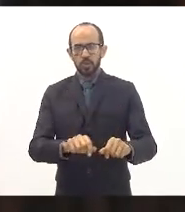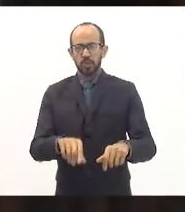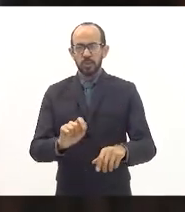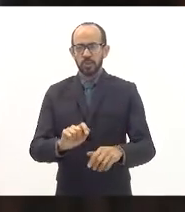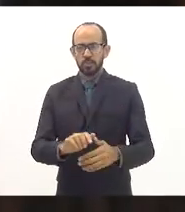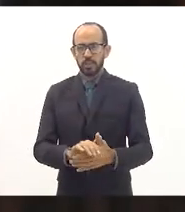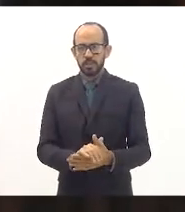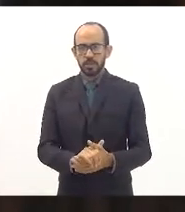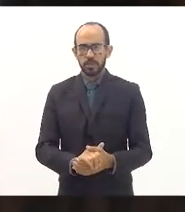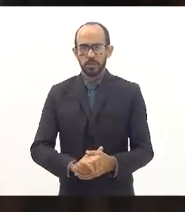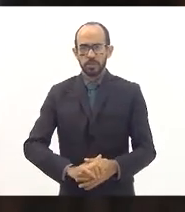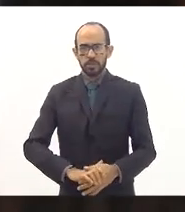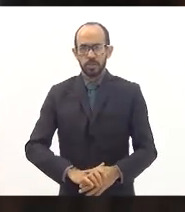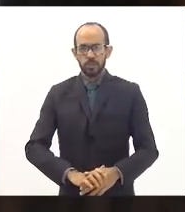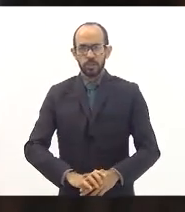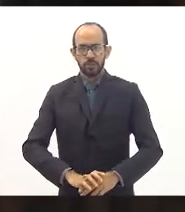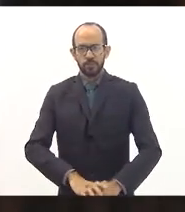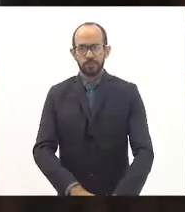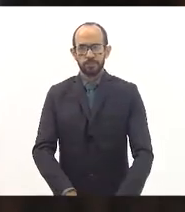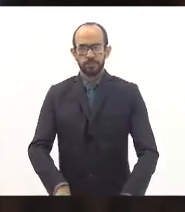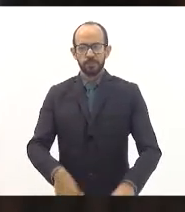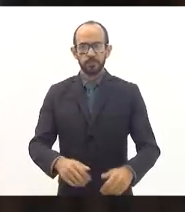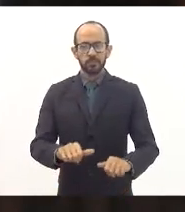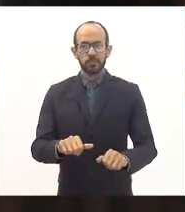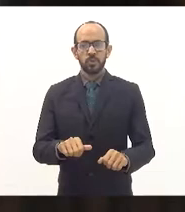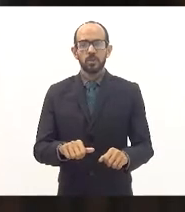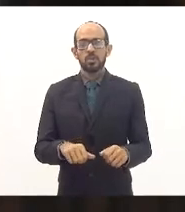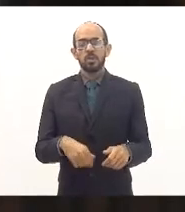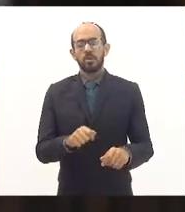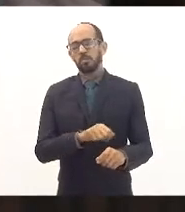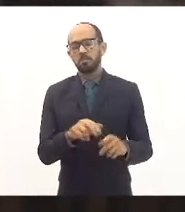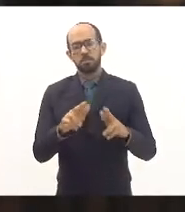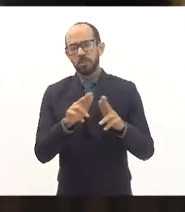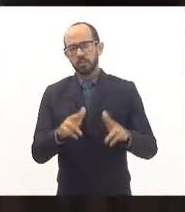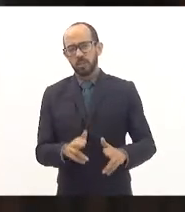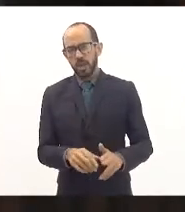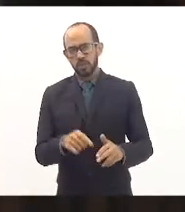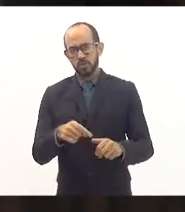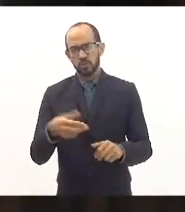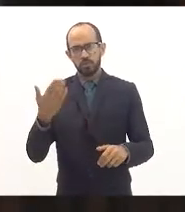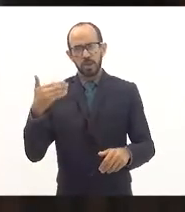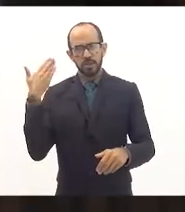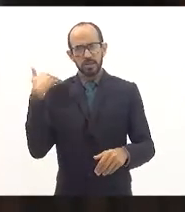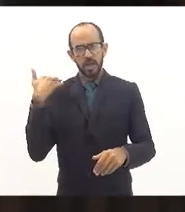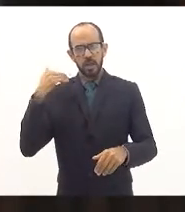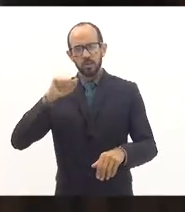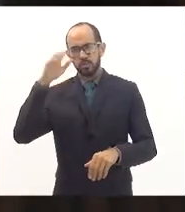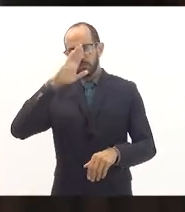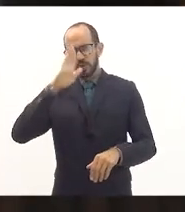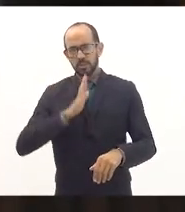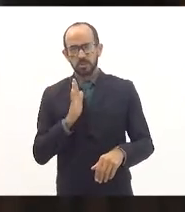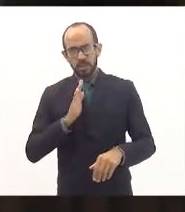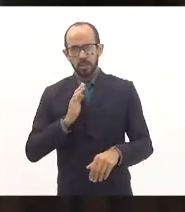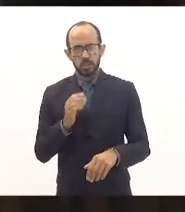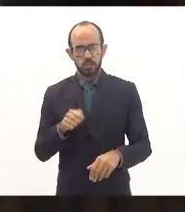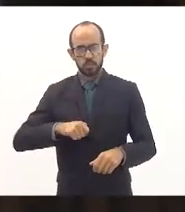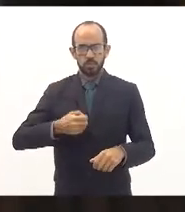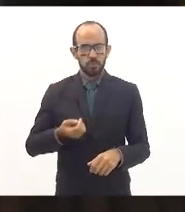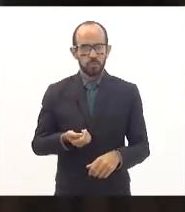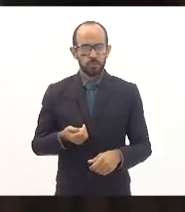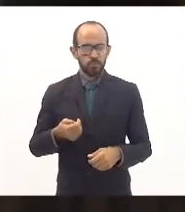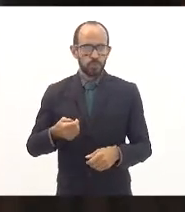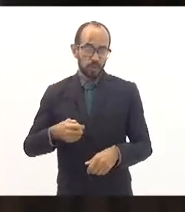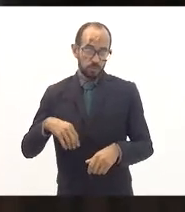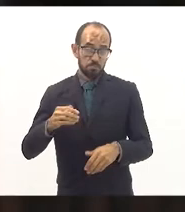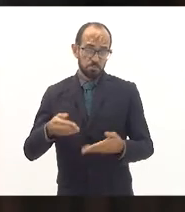revisitar processos históricos, personagens e fatos de um passado brasileiro muito recente.